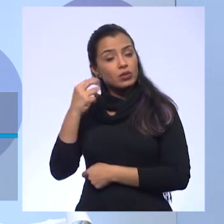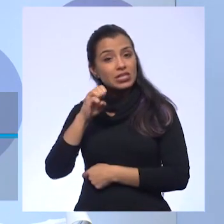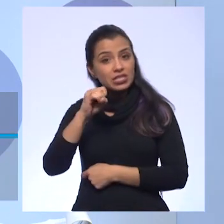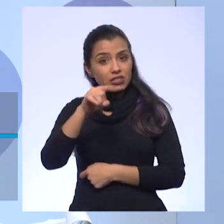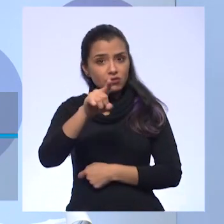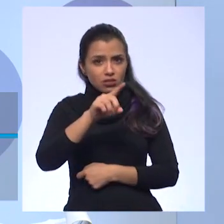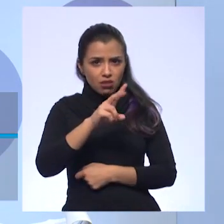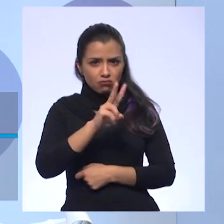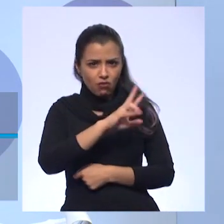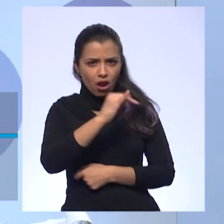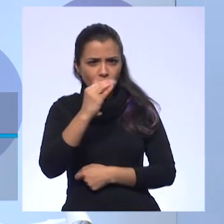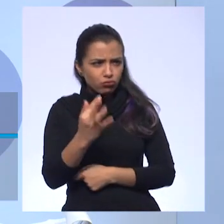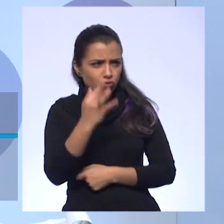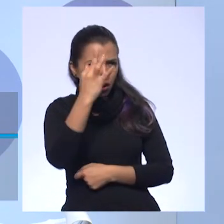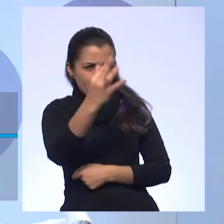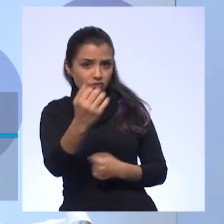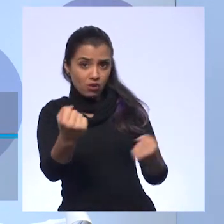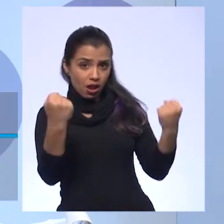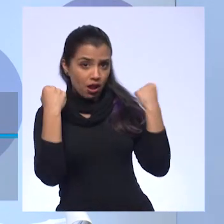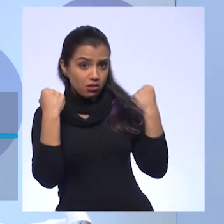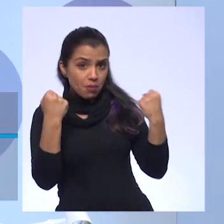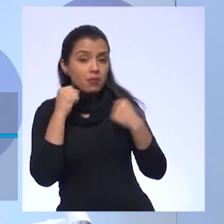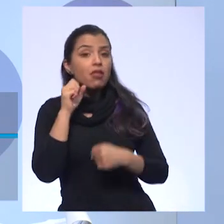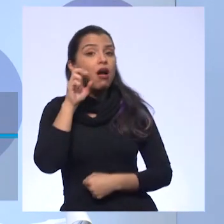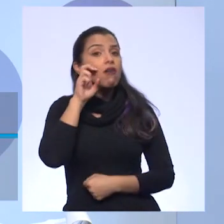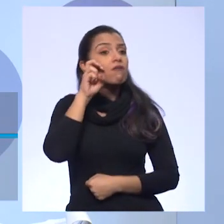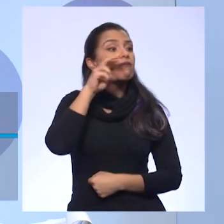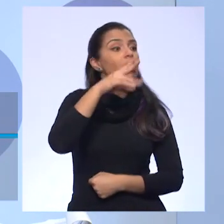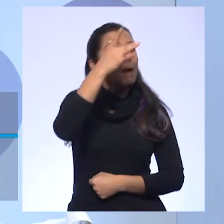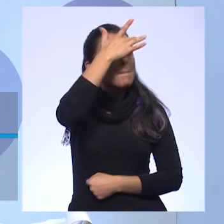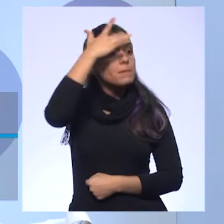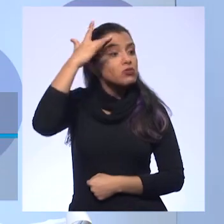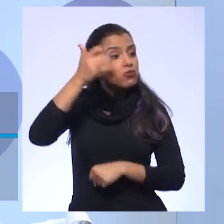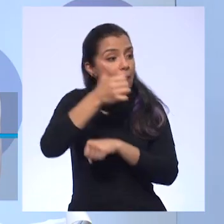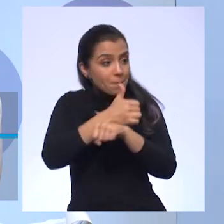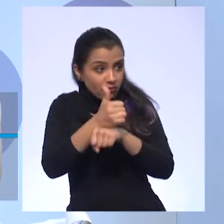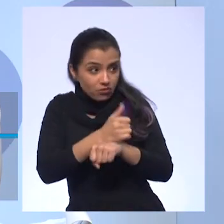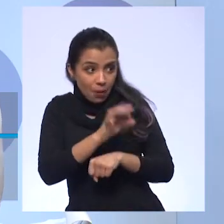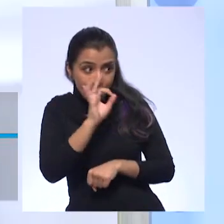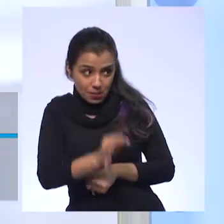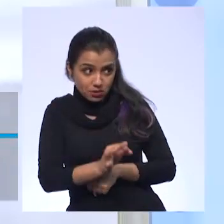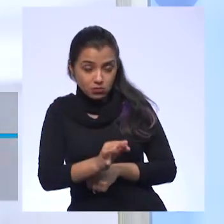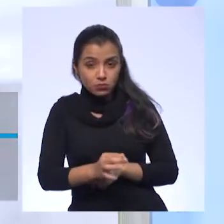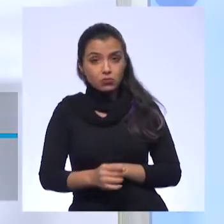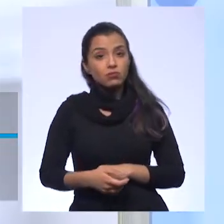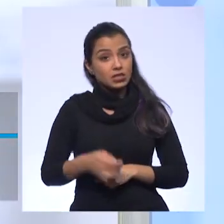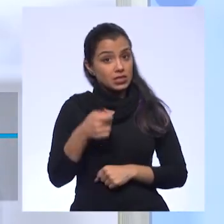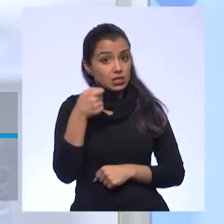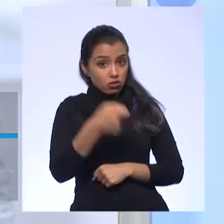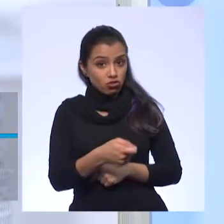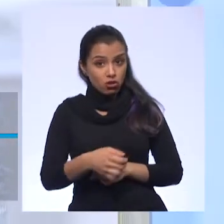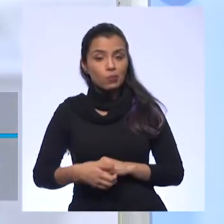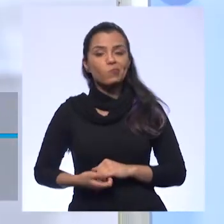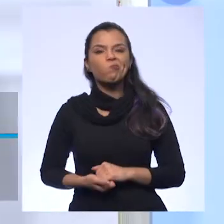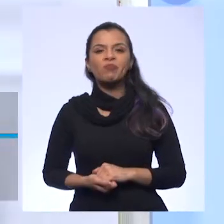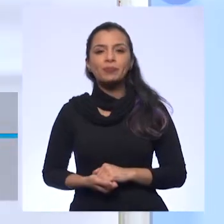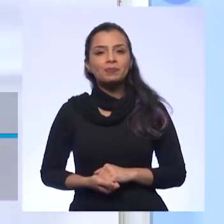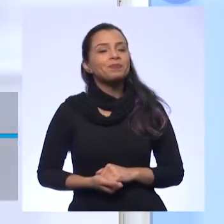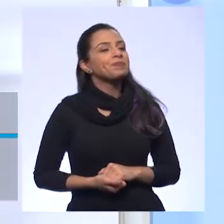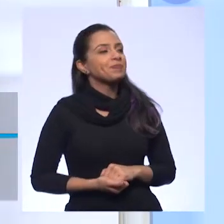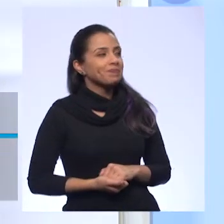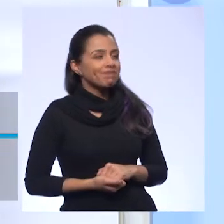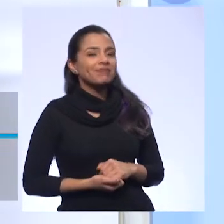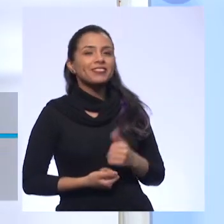uma academia, exija que o professor tenha a sua formação, ok? Professor de Educação Física, nosso parceirão